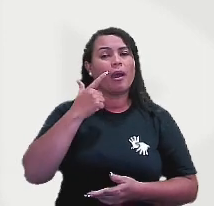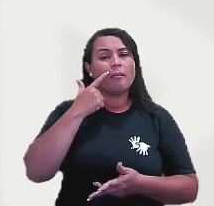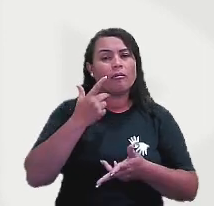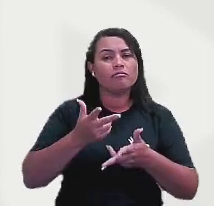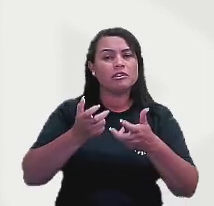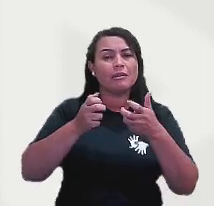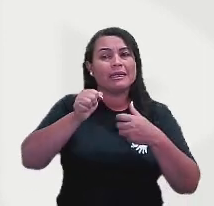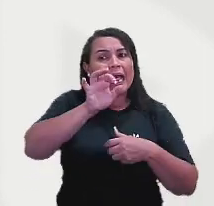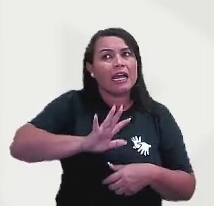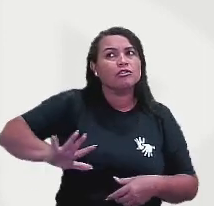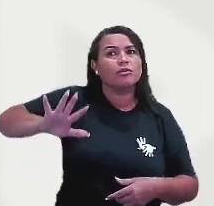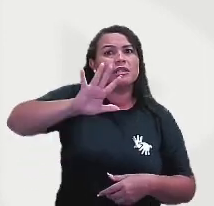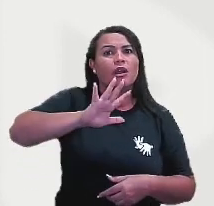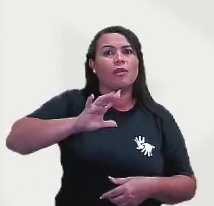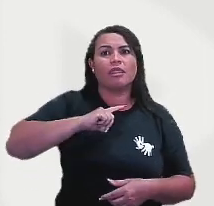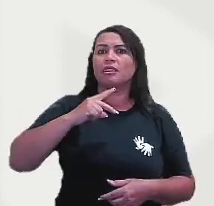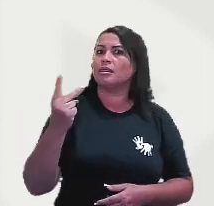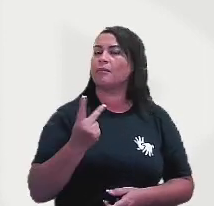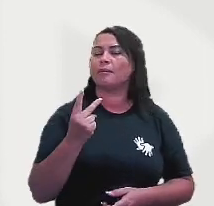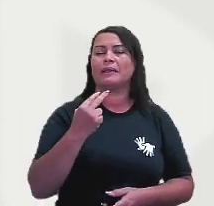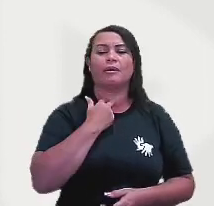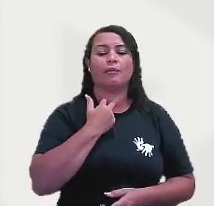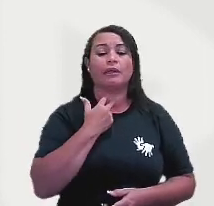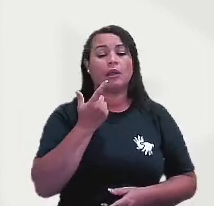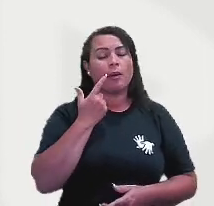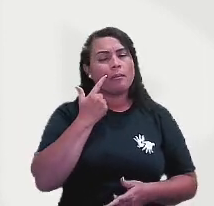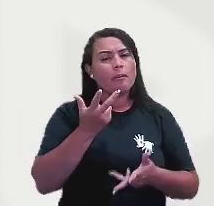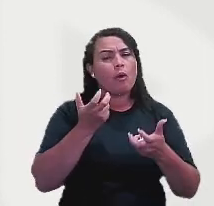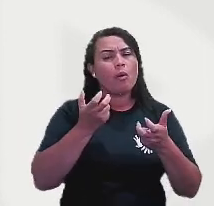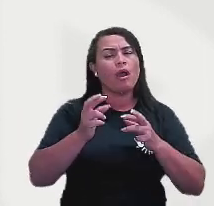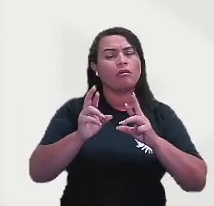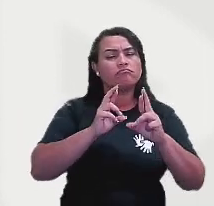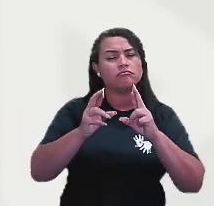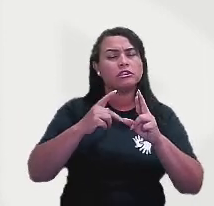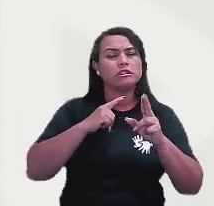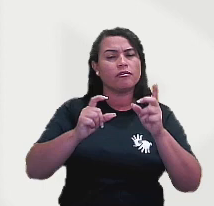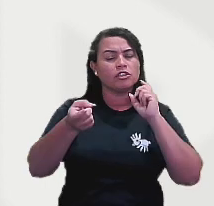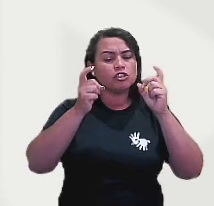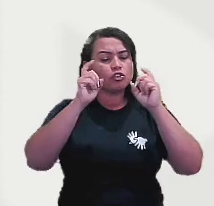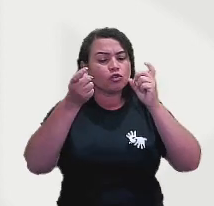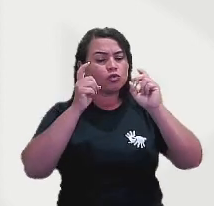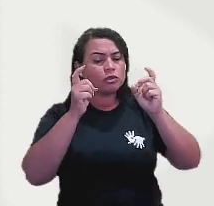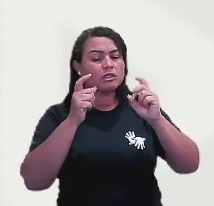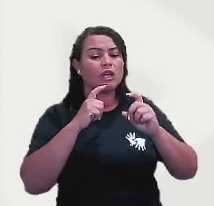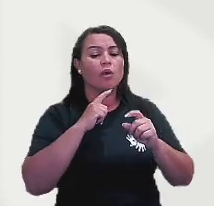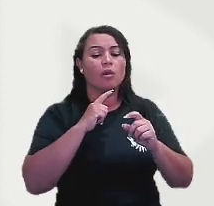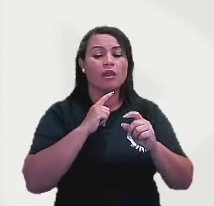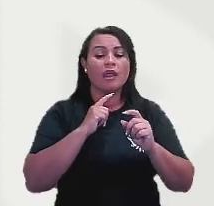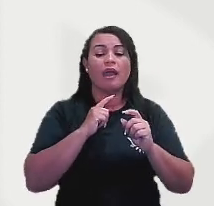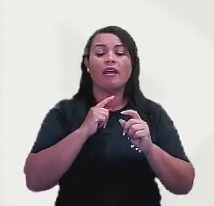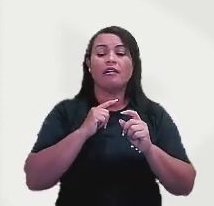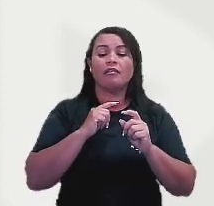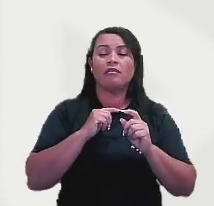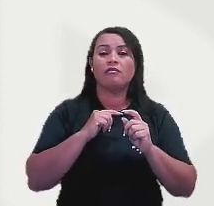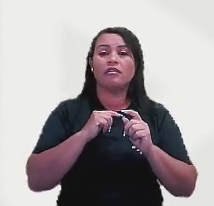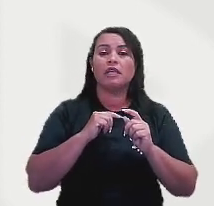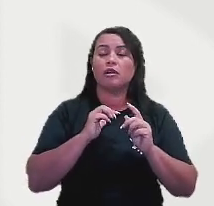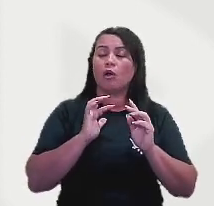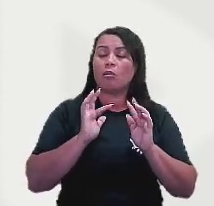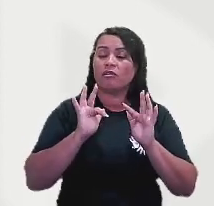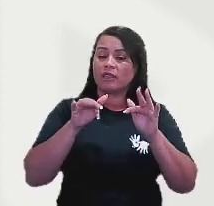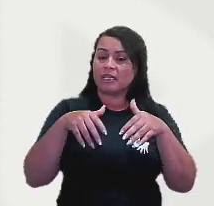perceba, né, essa relação que, após muita discussão, foi definitivamente aceito